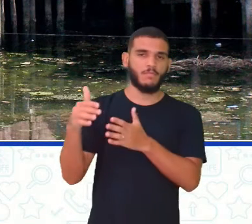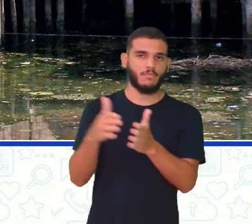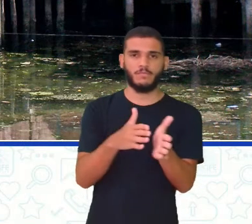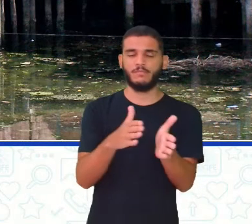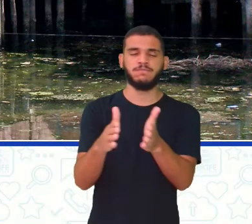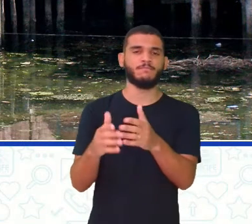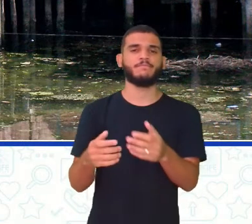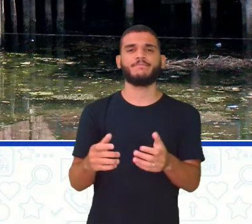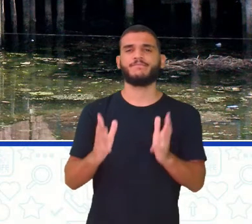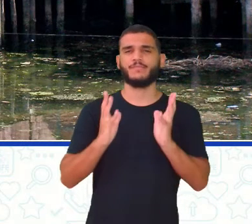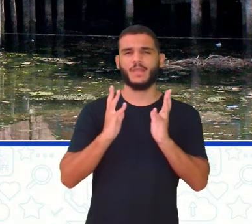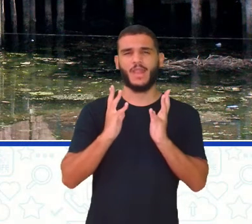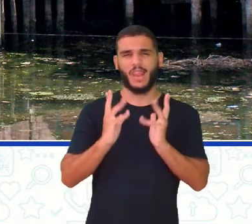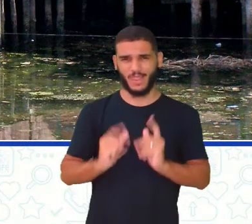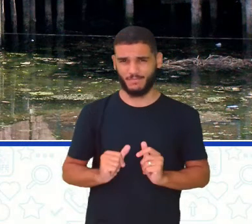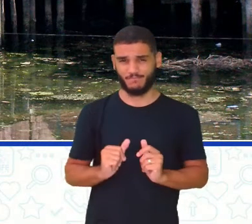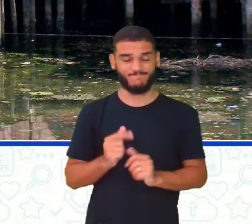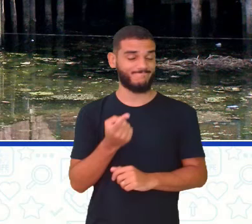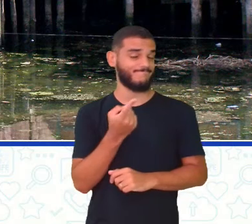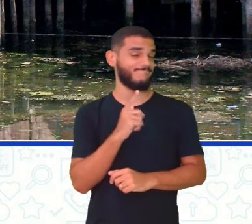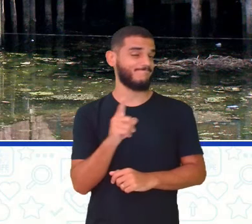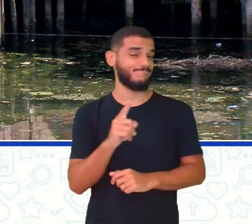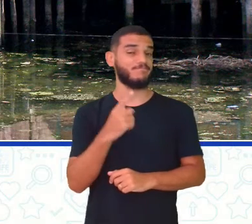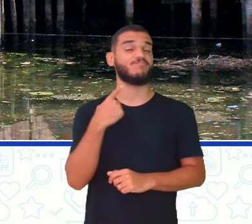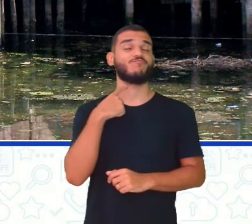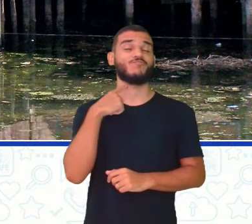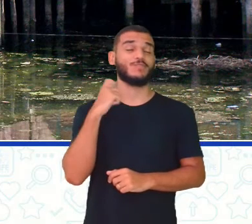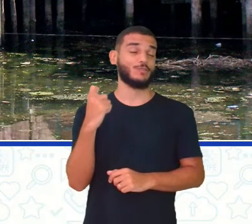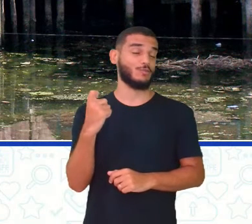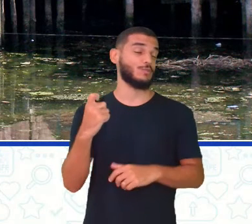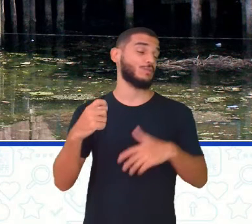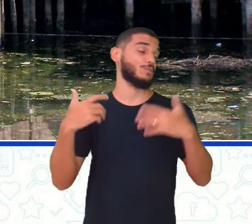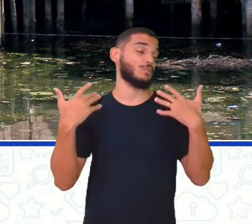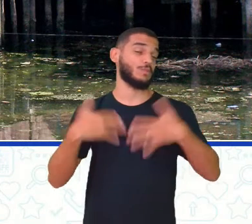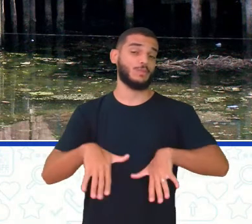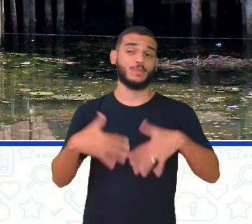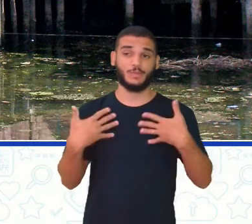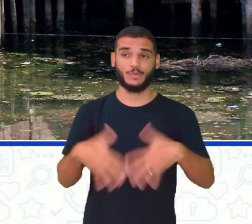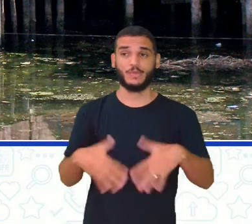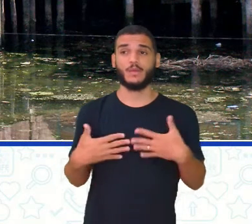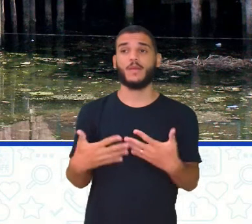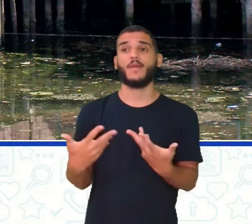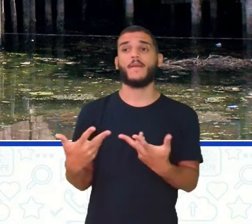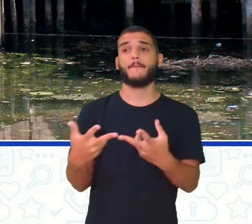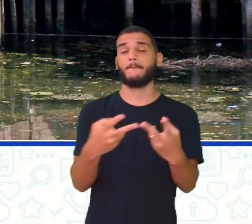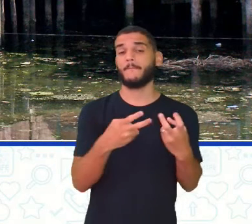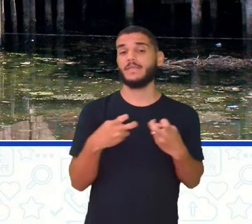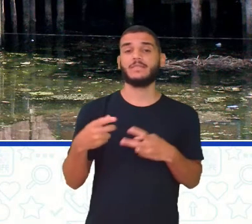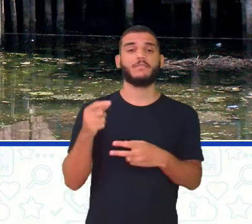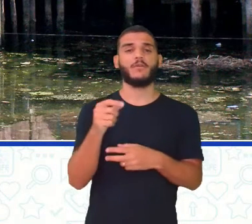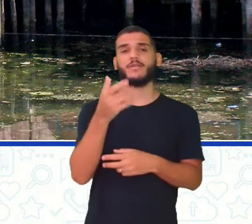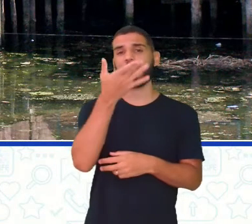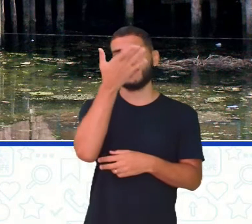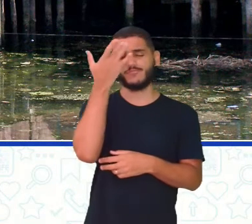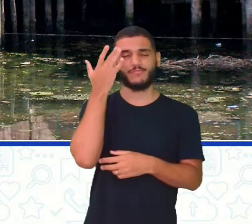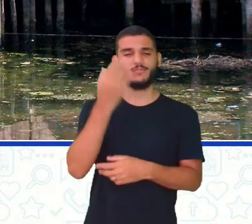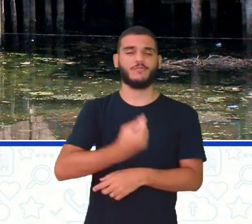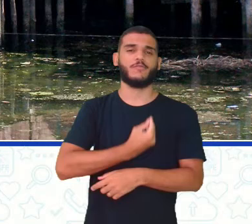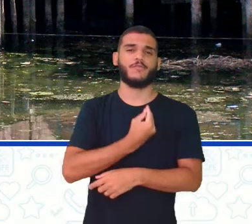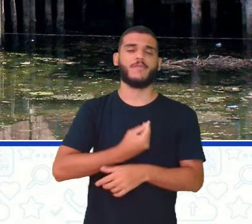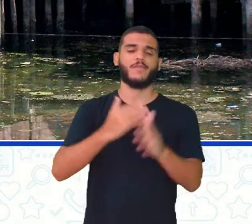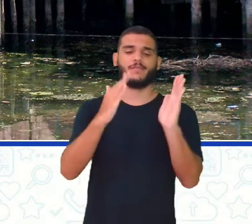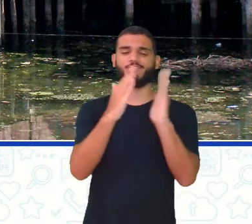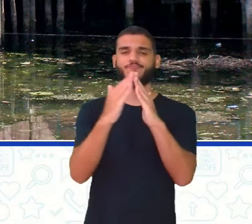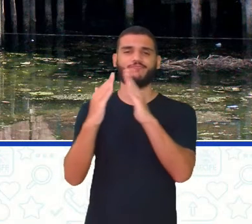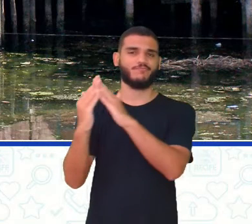tá limpo, né? Ele é um rio que está poluído ali e você vê a exposição das pessoas nesse